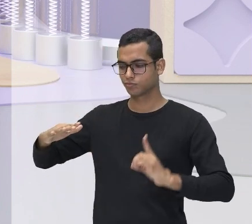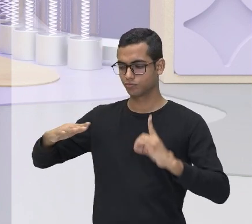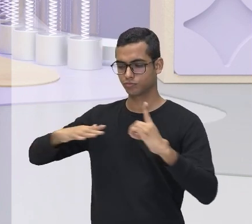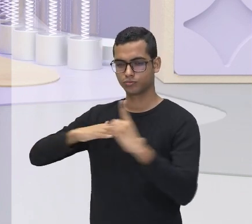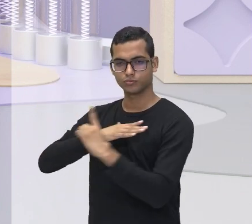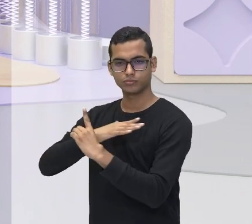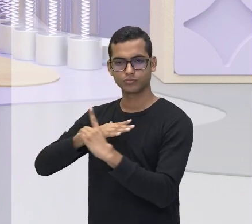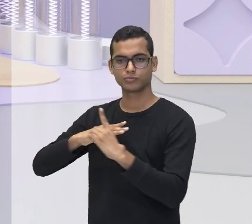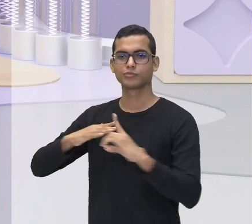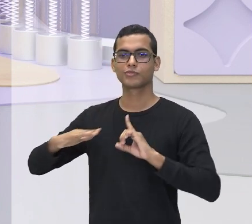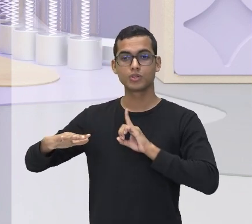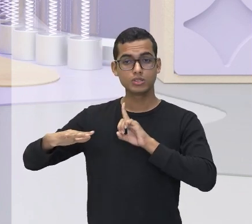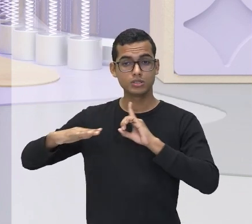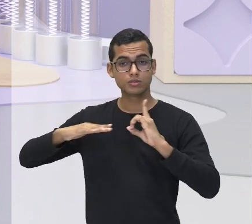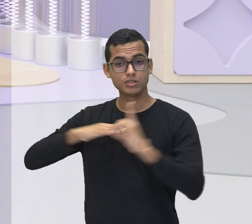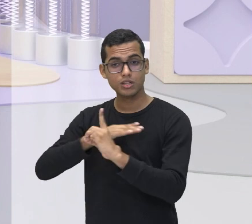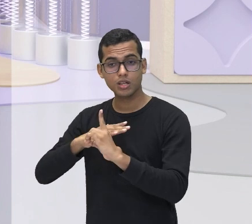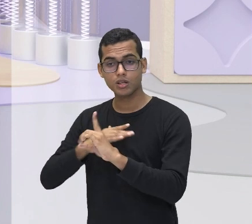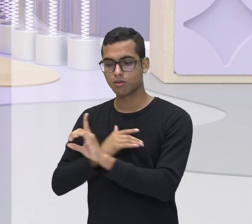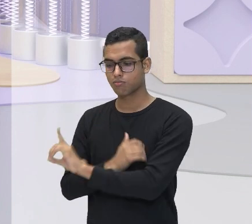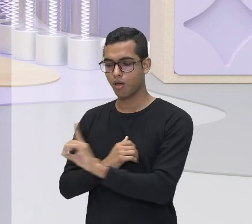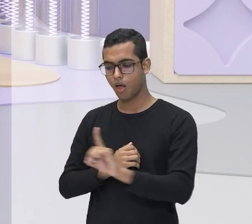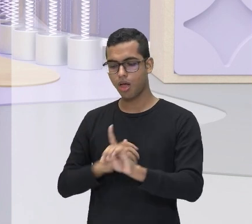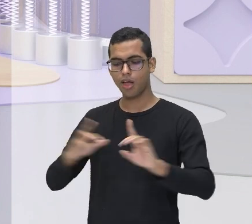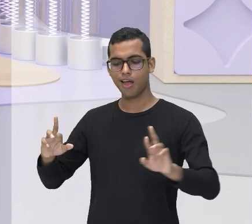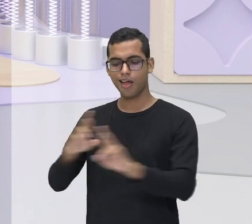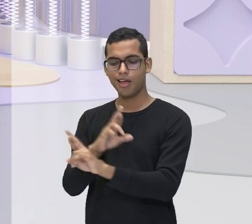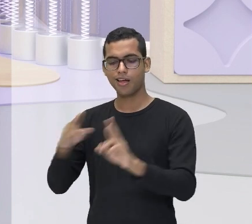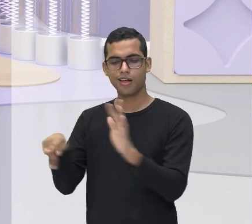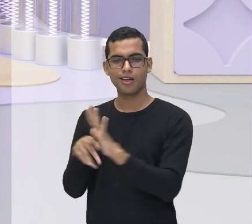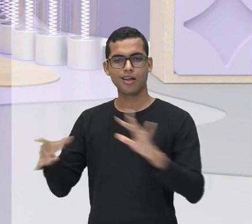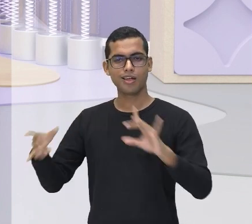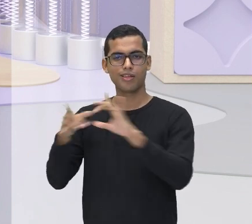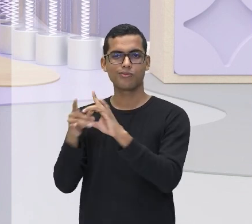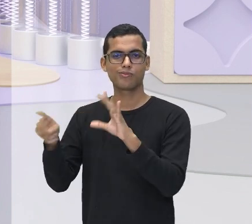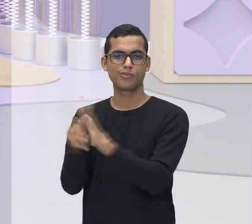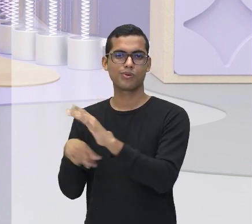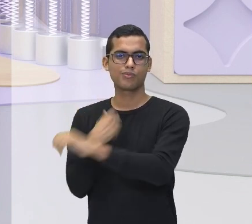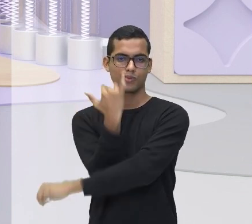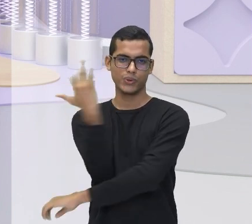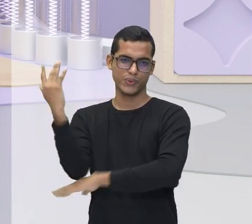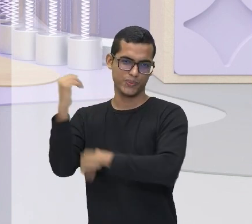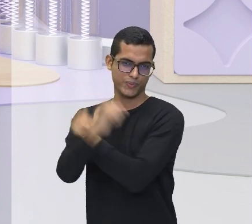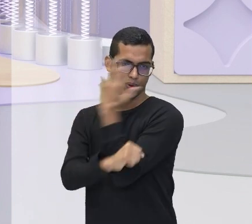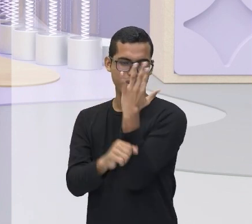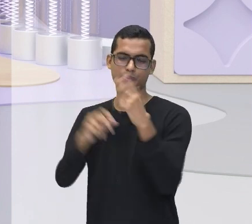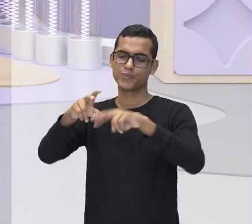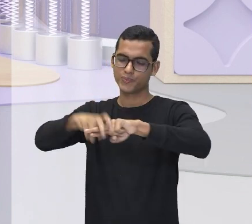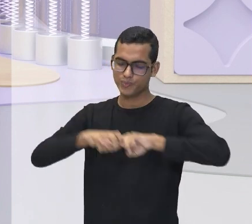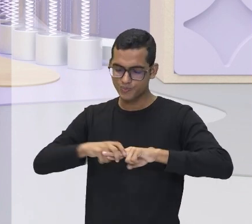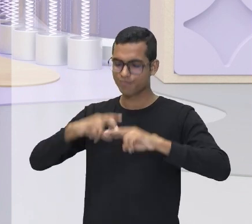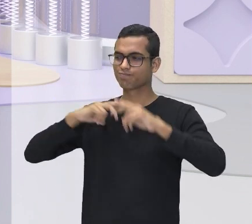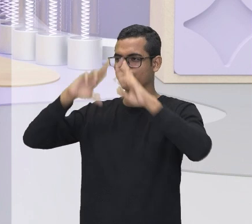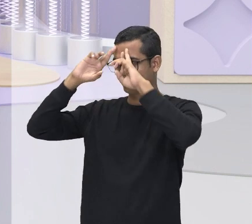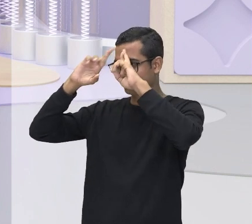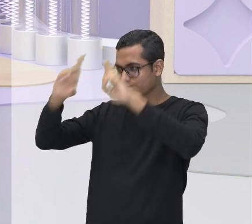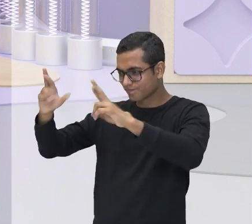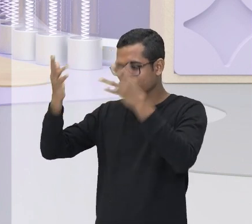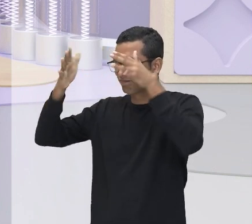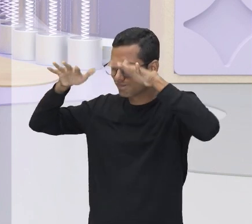divindades ligados à natureza. Então há essa relação de respeito, de reverência,